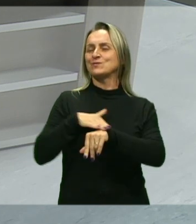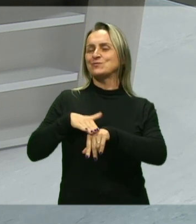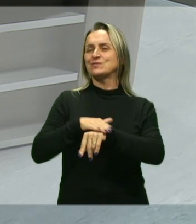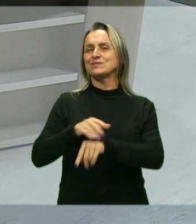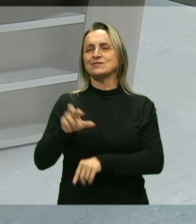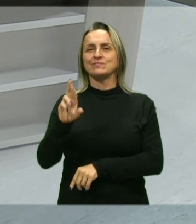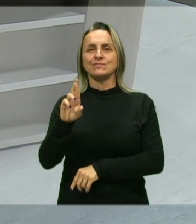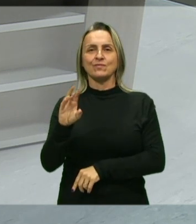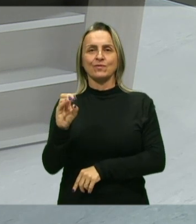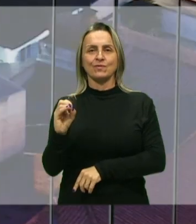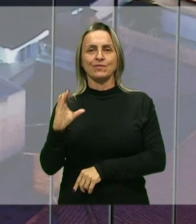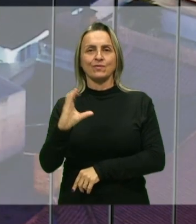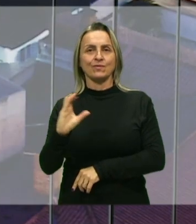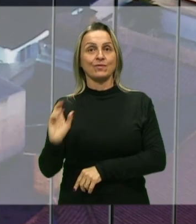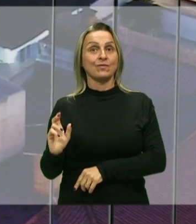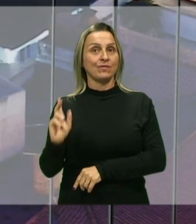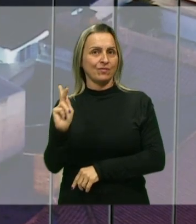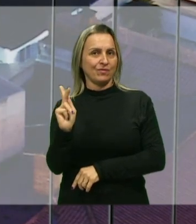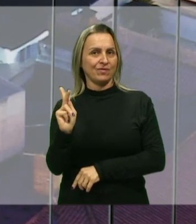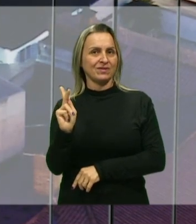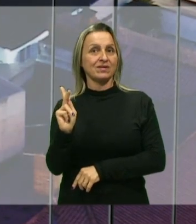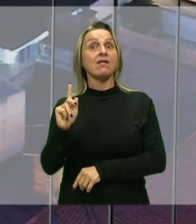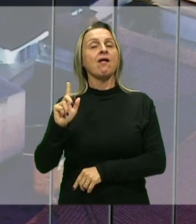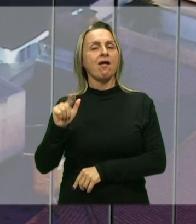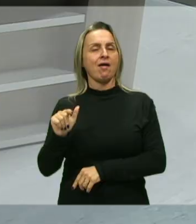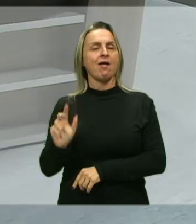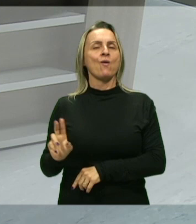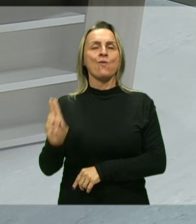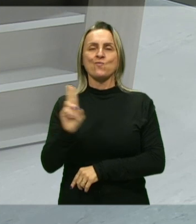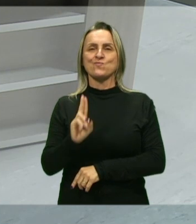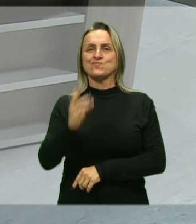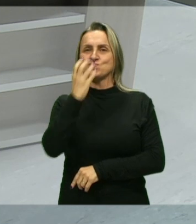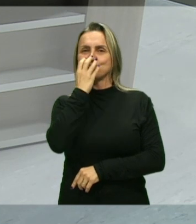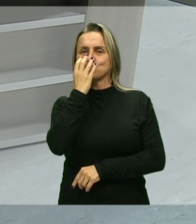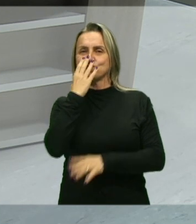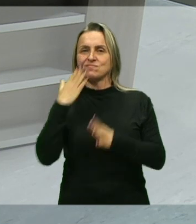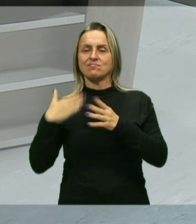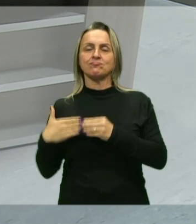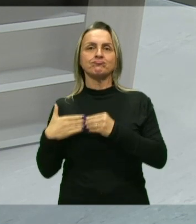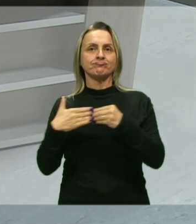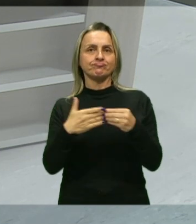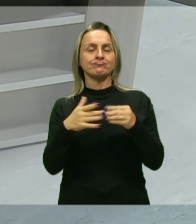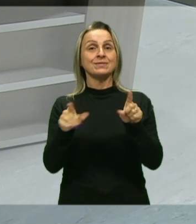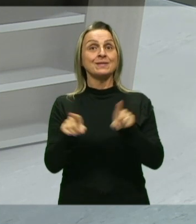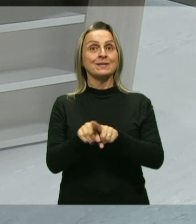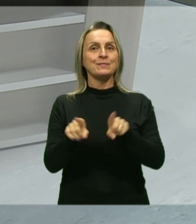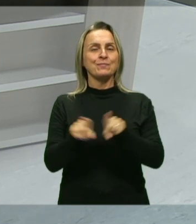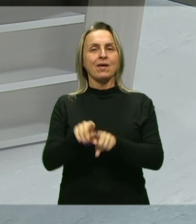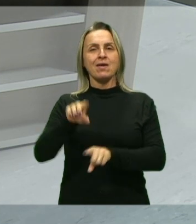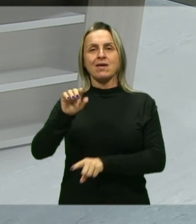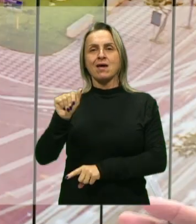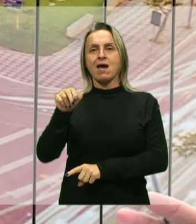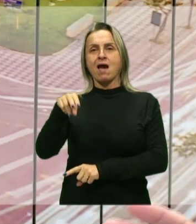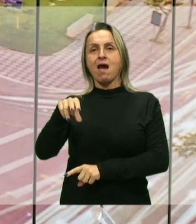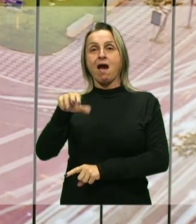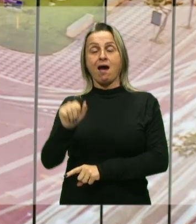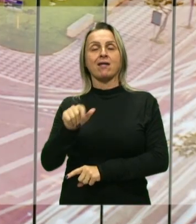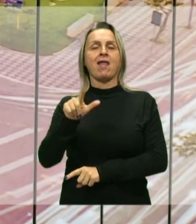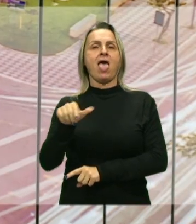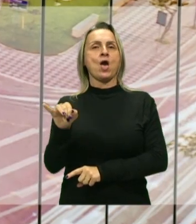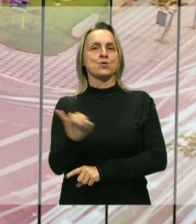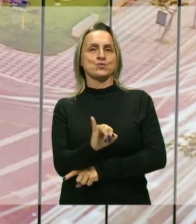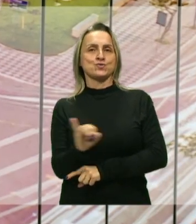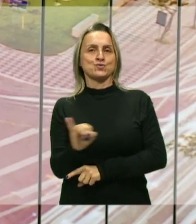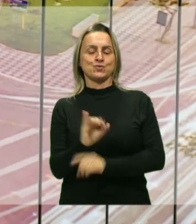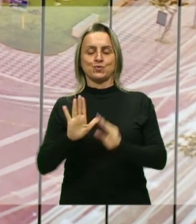Roque Hudson de Sá Silva Júnior, que é usuário de cão-guia, e com a Ana Derlitz, que é instrutora da Escola